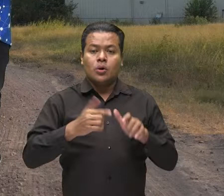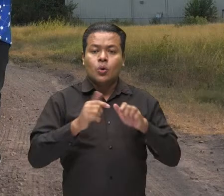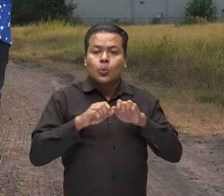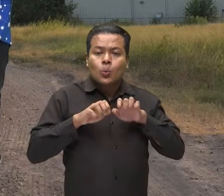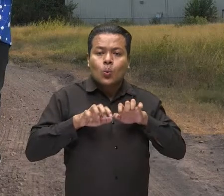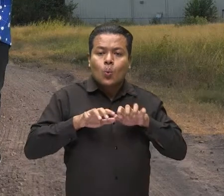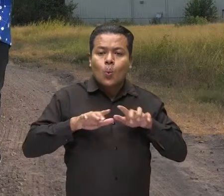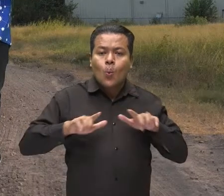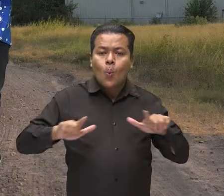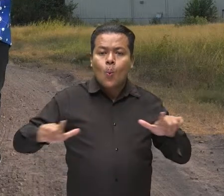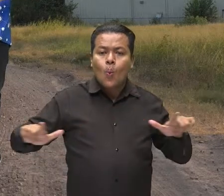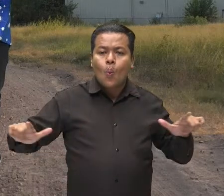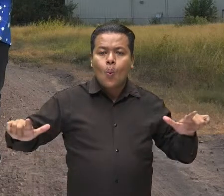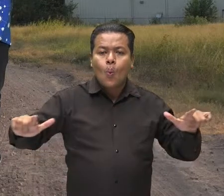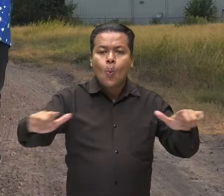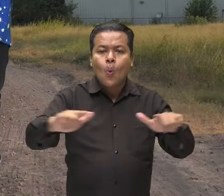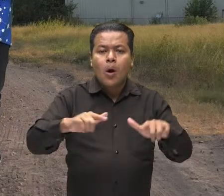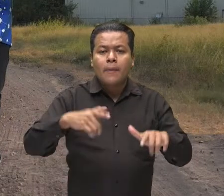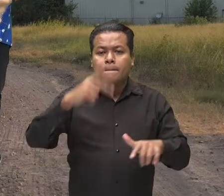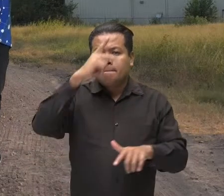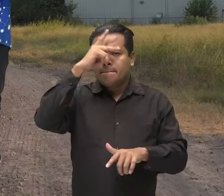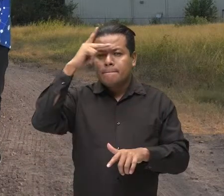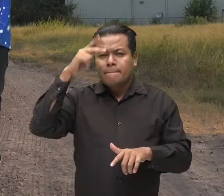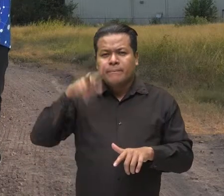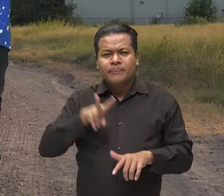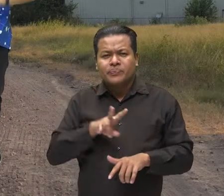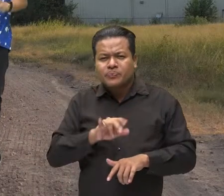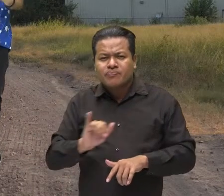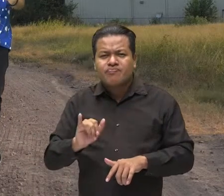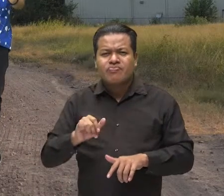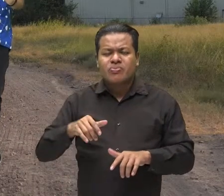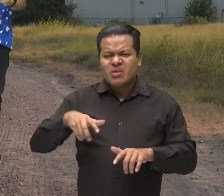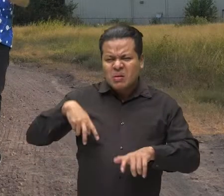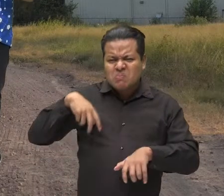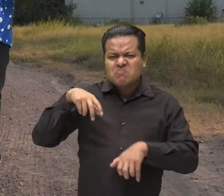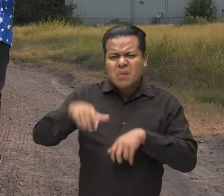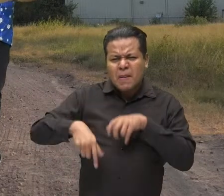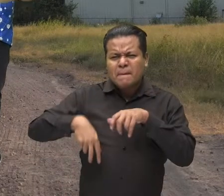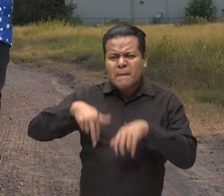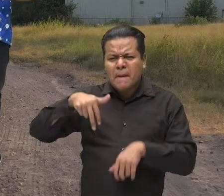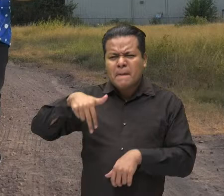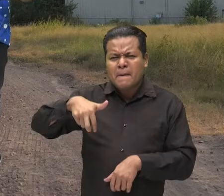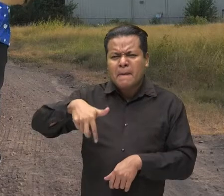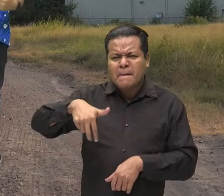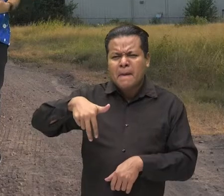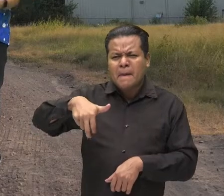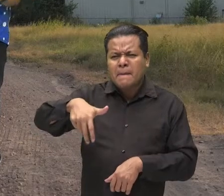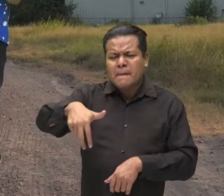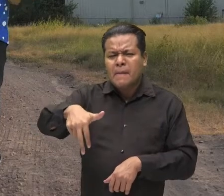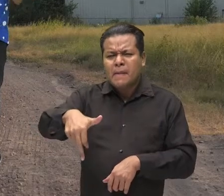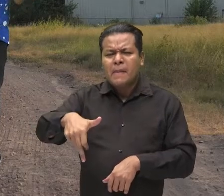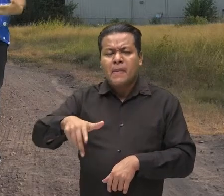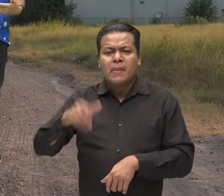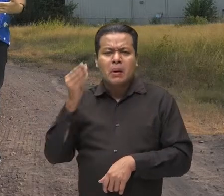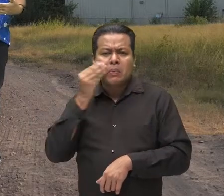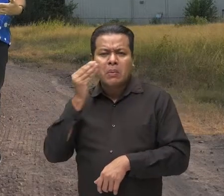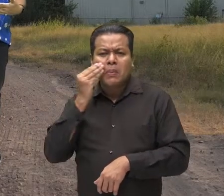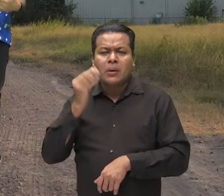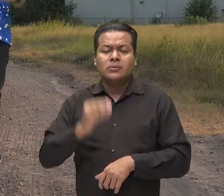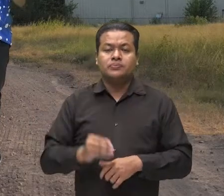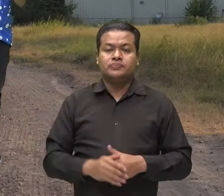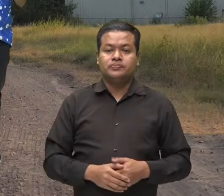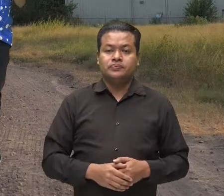né? Então, pessoas mesmo vão cruzando os desertos e tem que ter pessoas, né? A gente observa